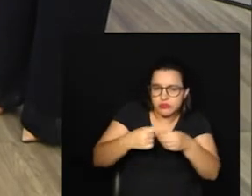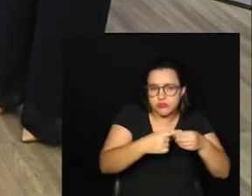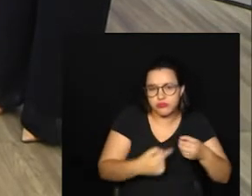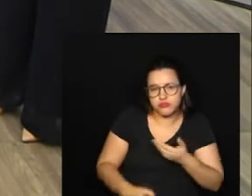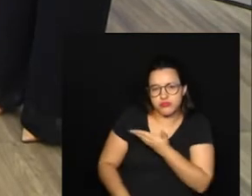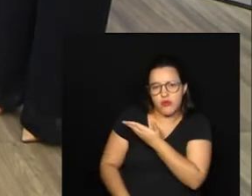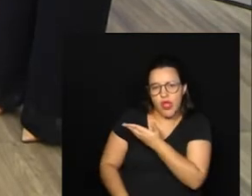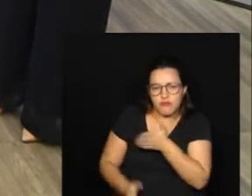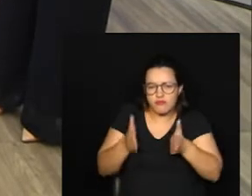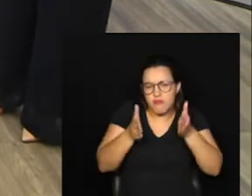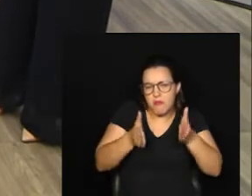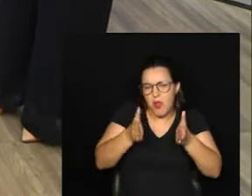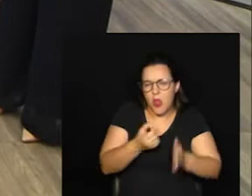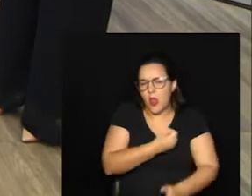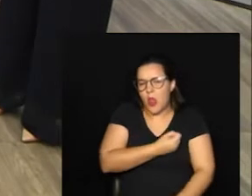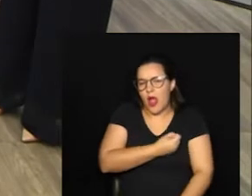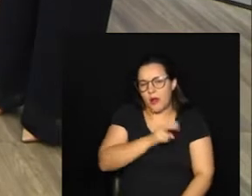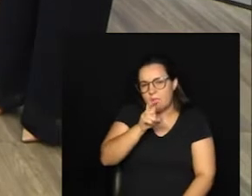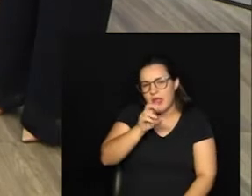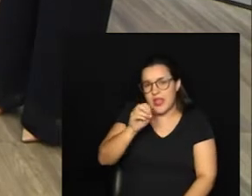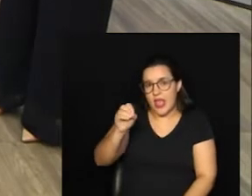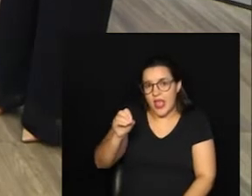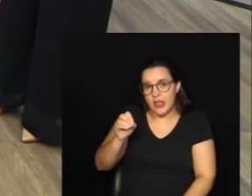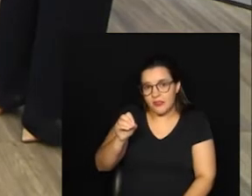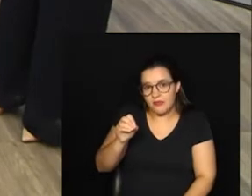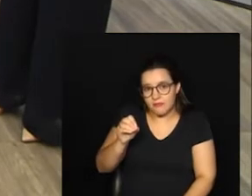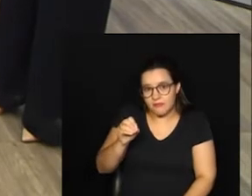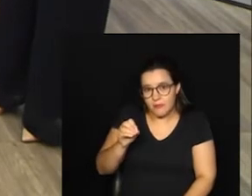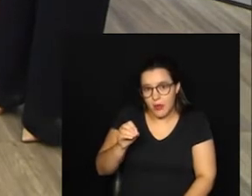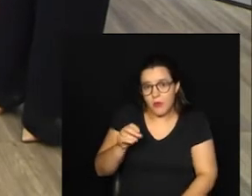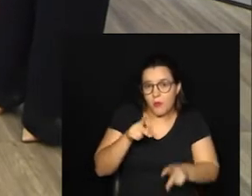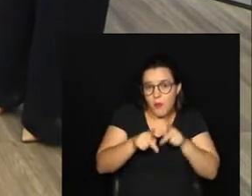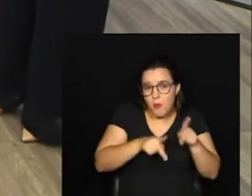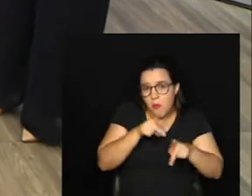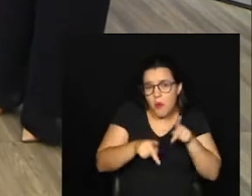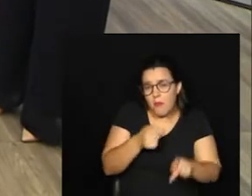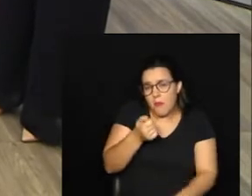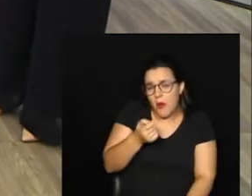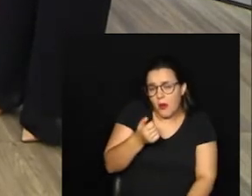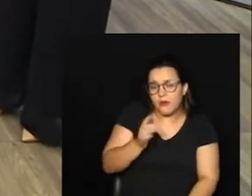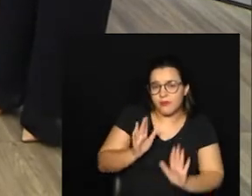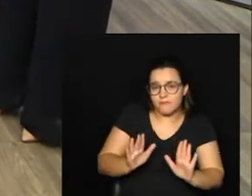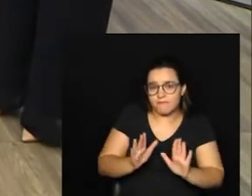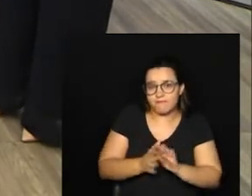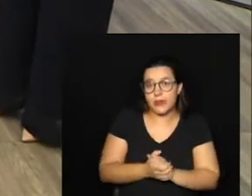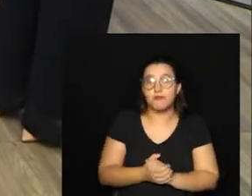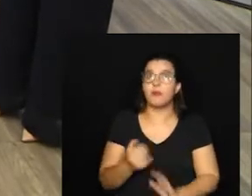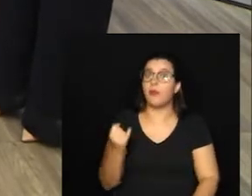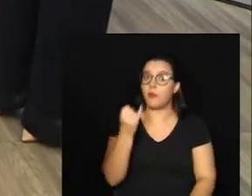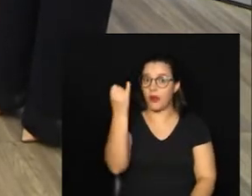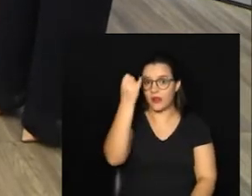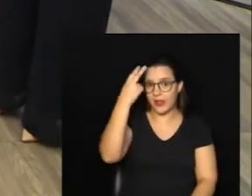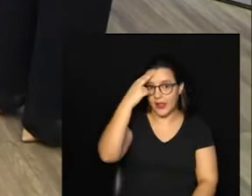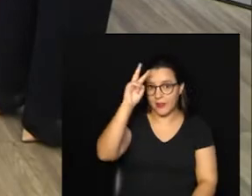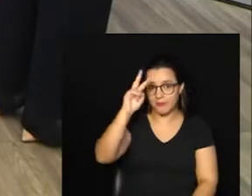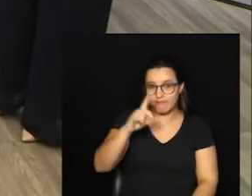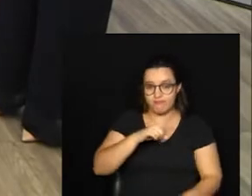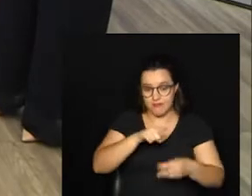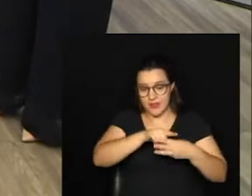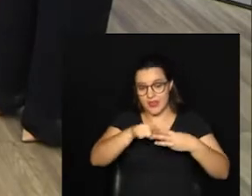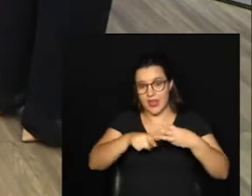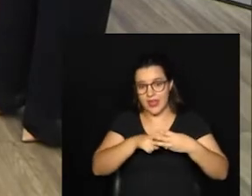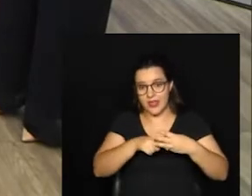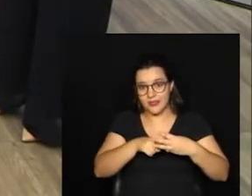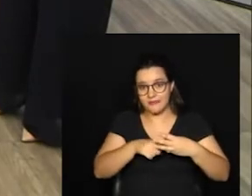de 500 casos. Pela população, a gente pode ainda considerar como poucos casos. Isso, importante lembrar que essas três cidades